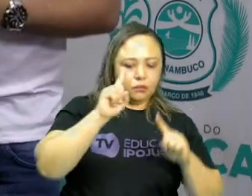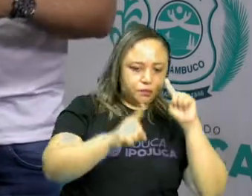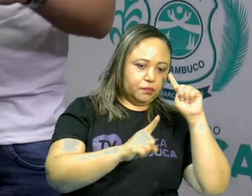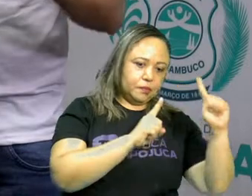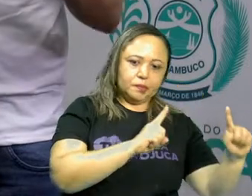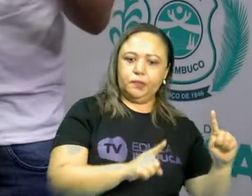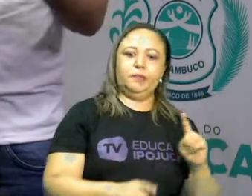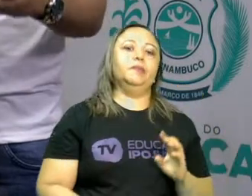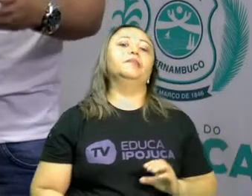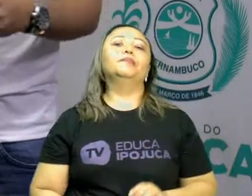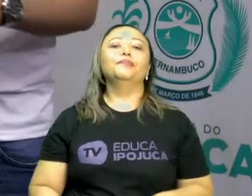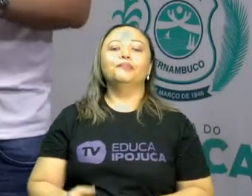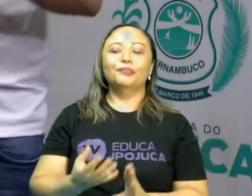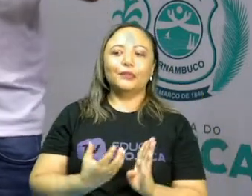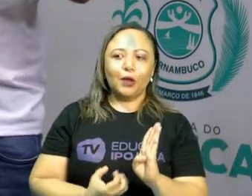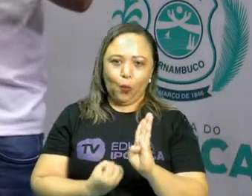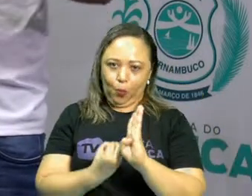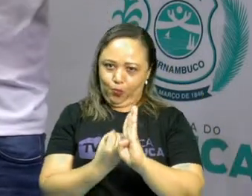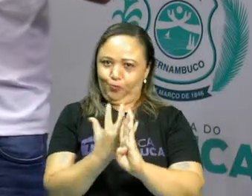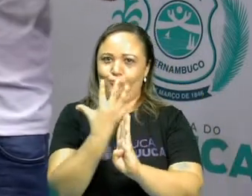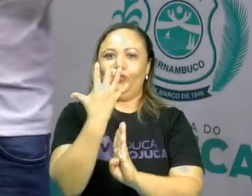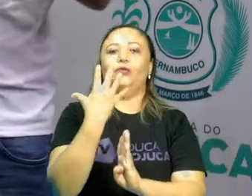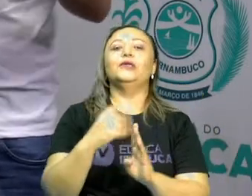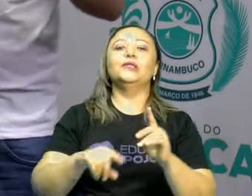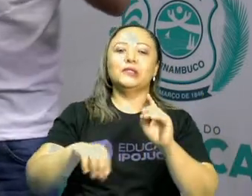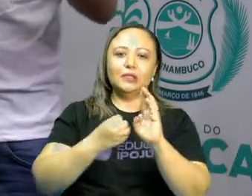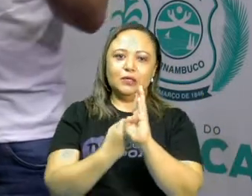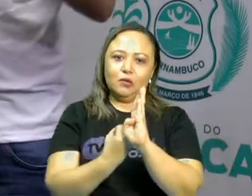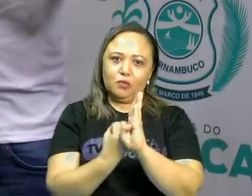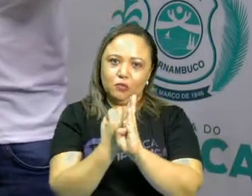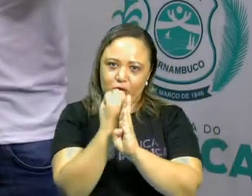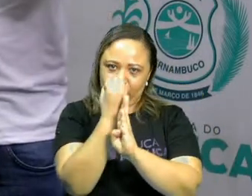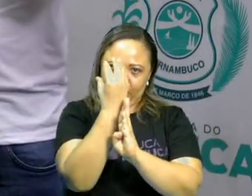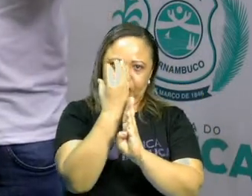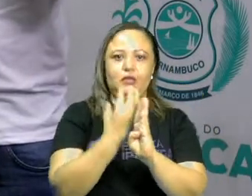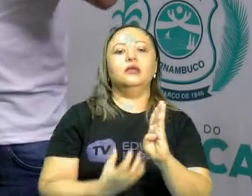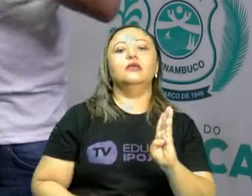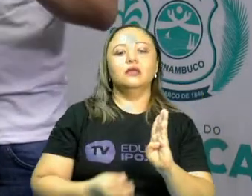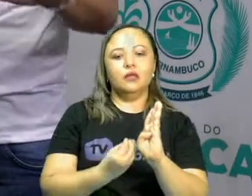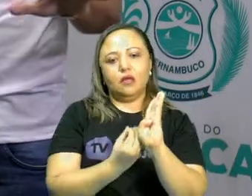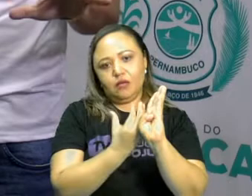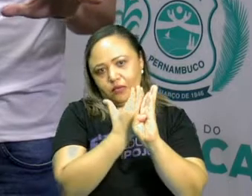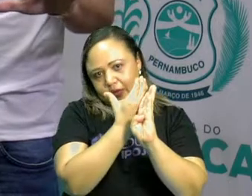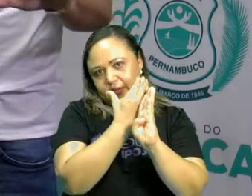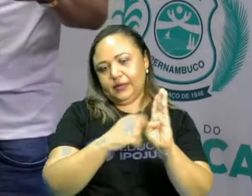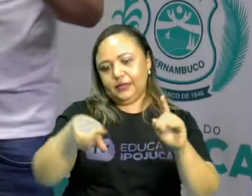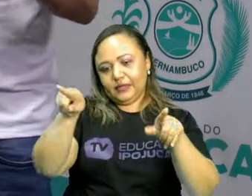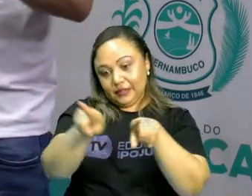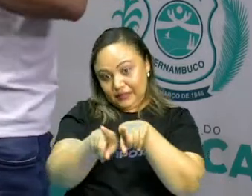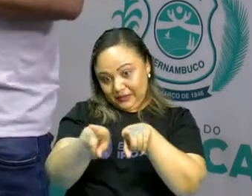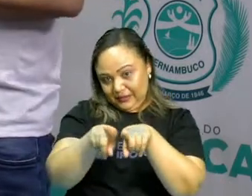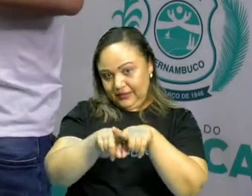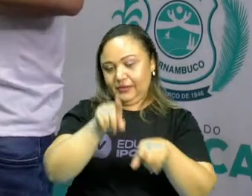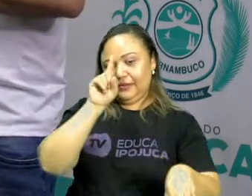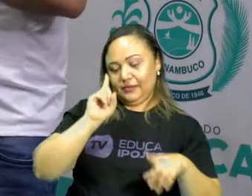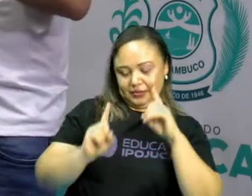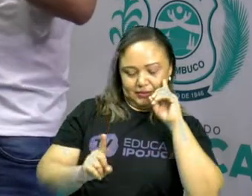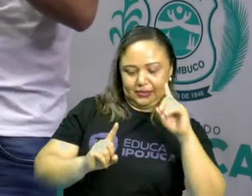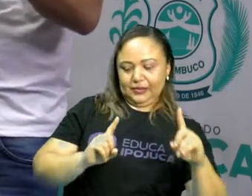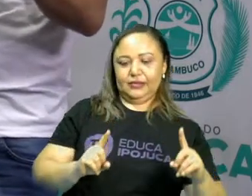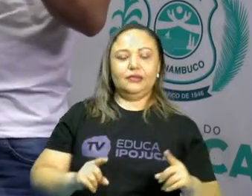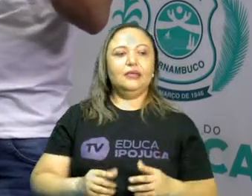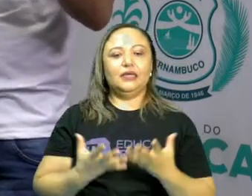ali ou antigo Regi eles também vão colaborar para que esse regime ele se acabado certo